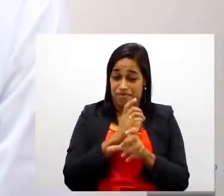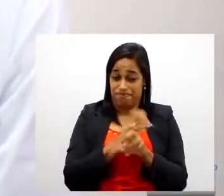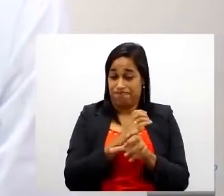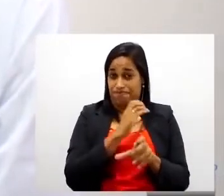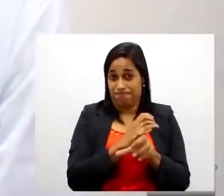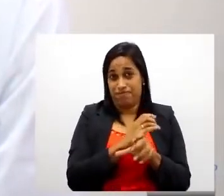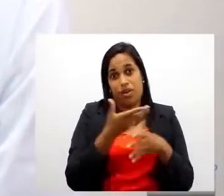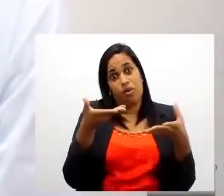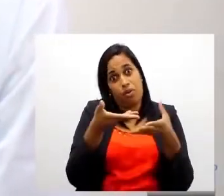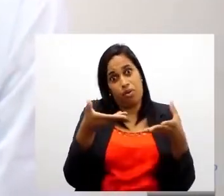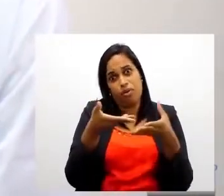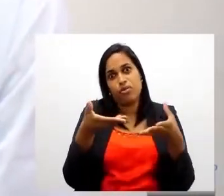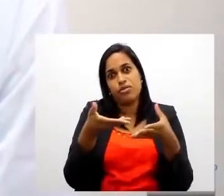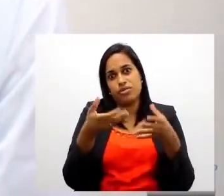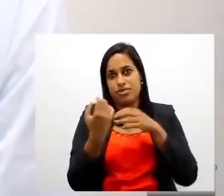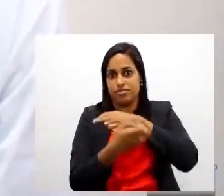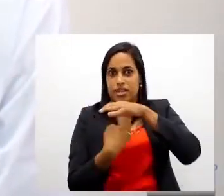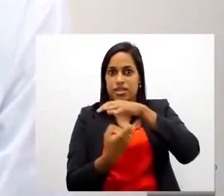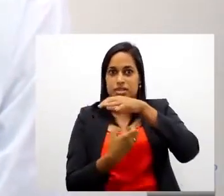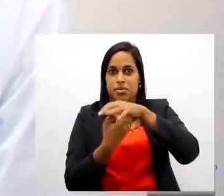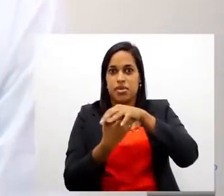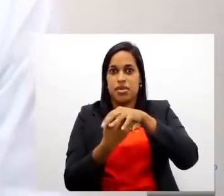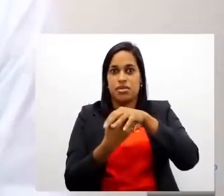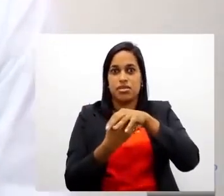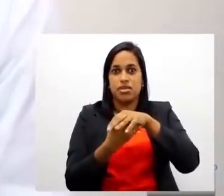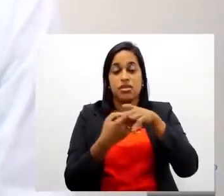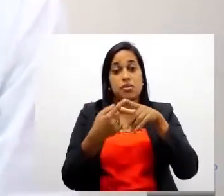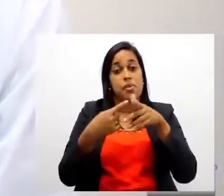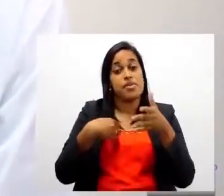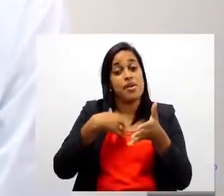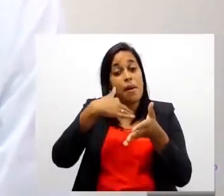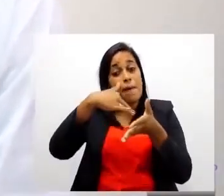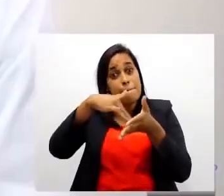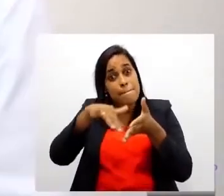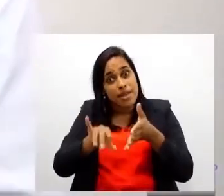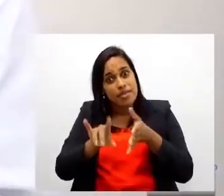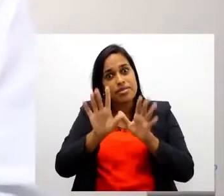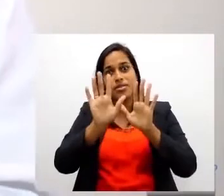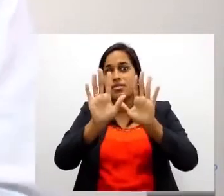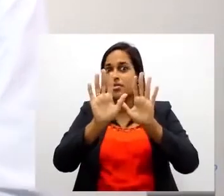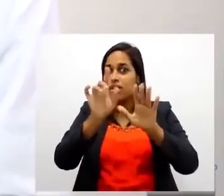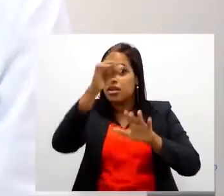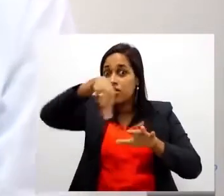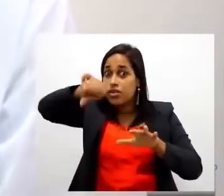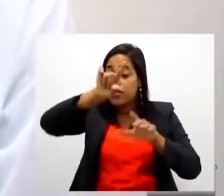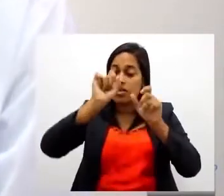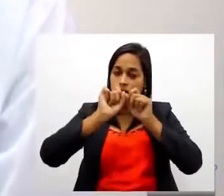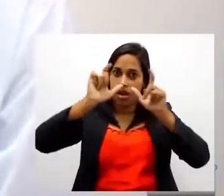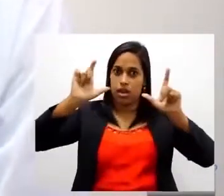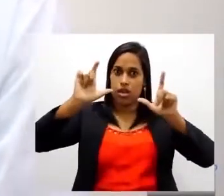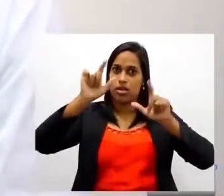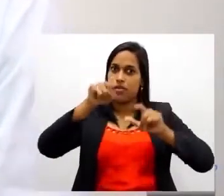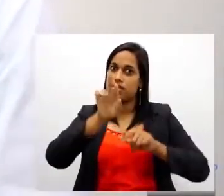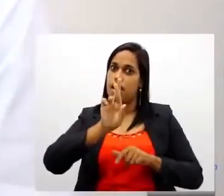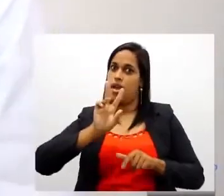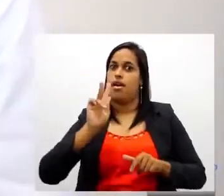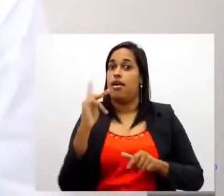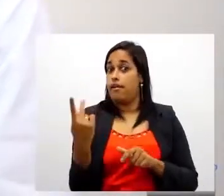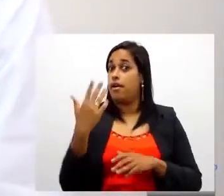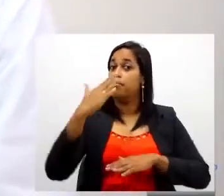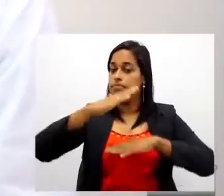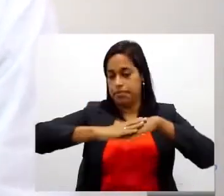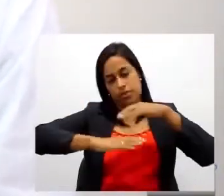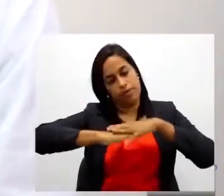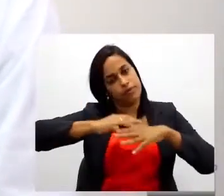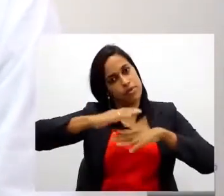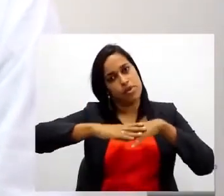comunicação entre departamentos nas empresas. Mas, longe disso ser uma mensagem triste, é uma mensagem de alerta para você que é profissional de recursos humanos e